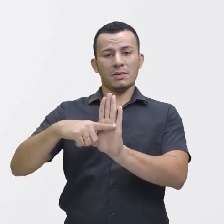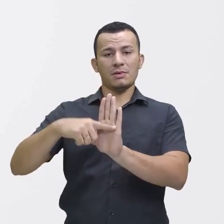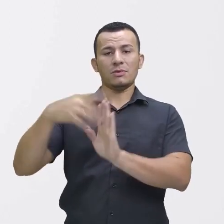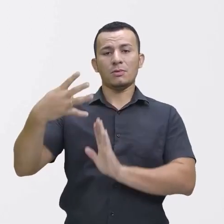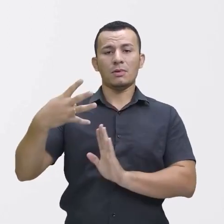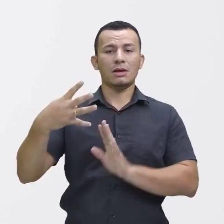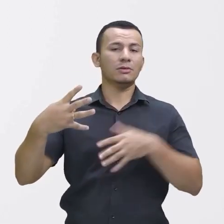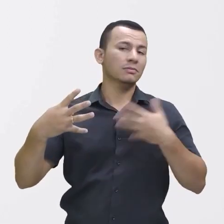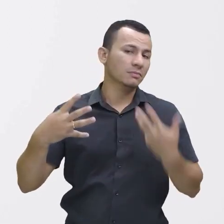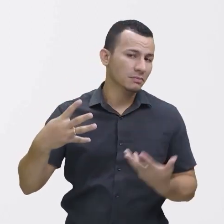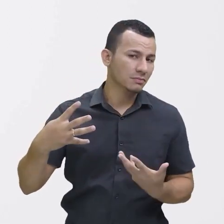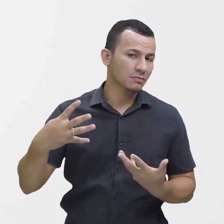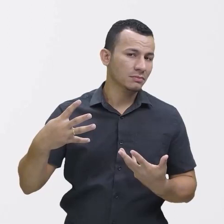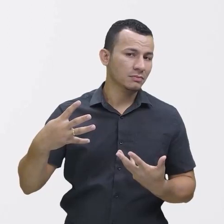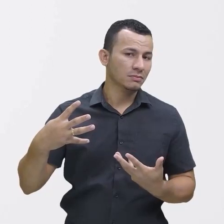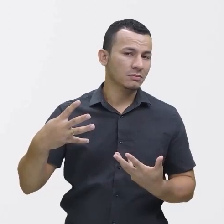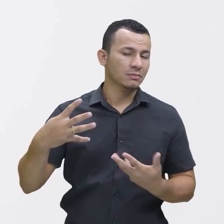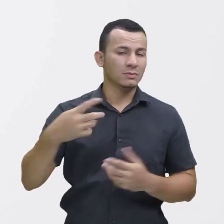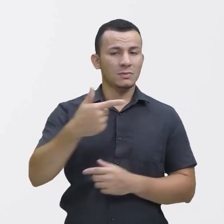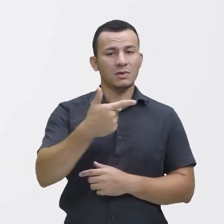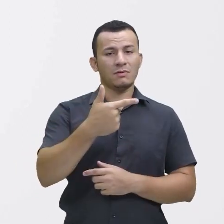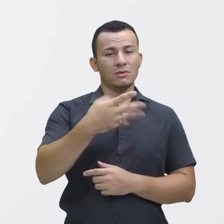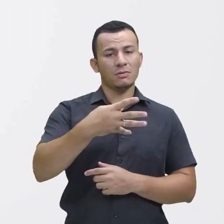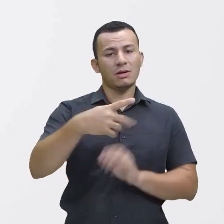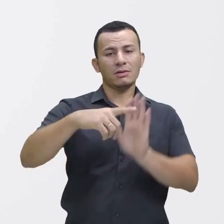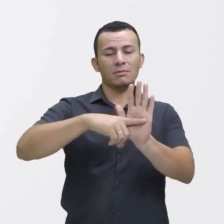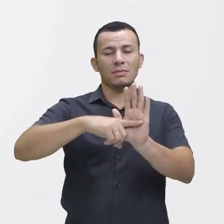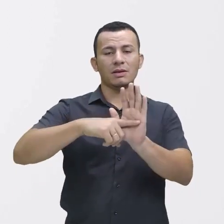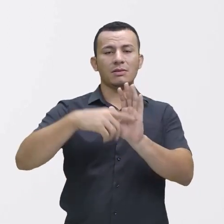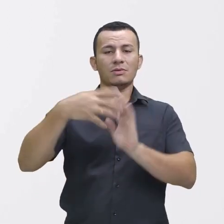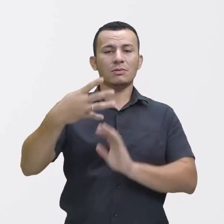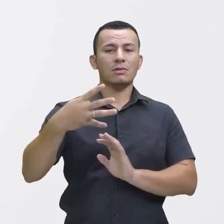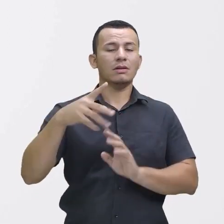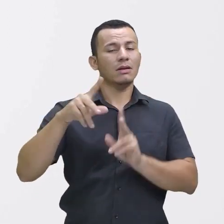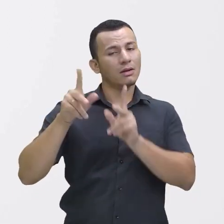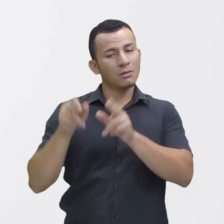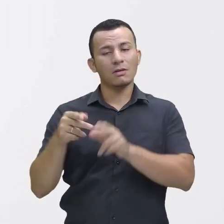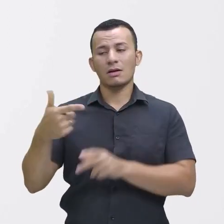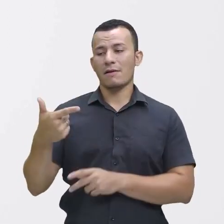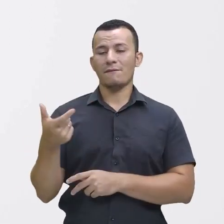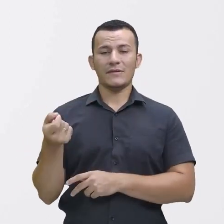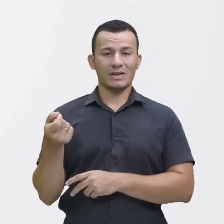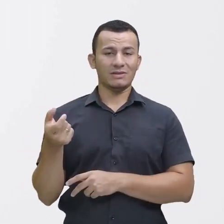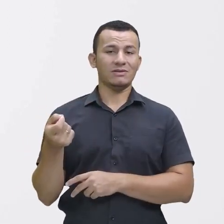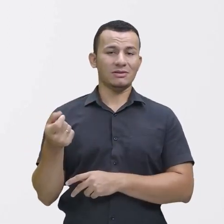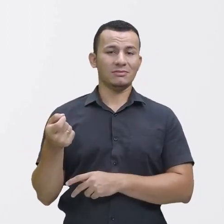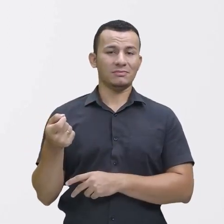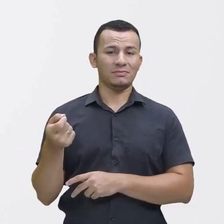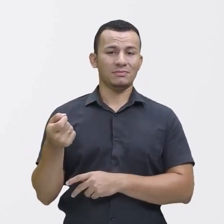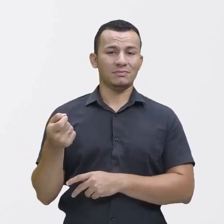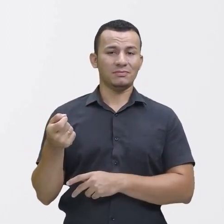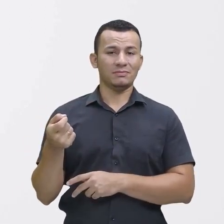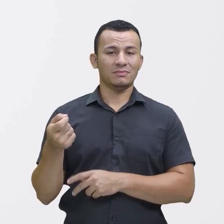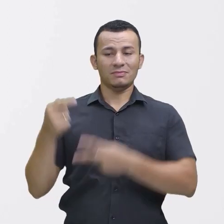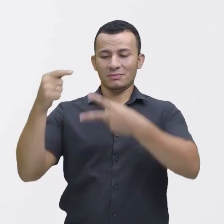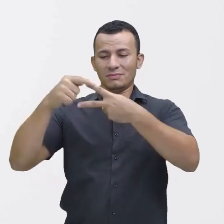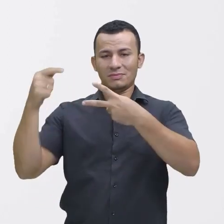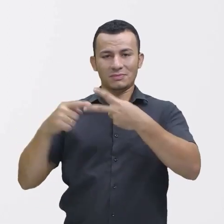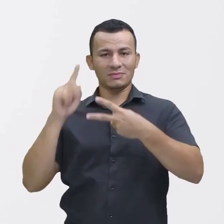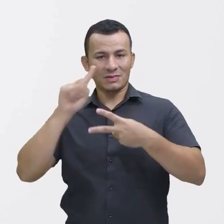é? 24 menos 4 é igual a 20. Então, olha só como resultado